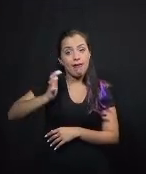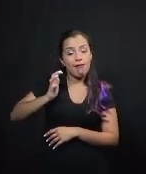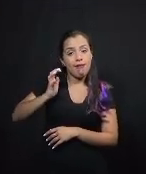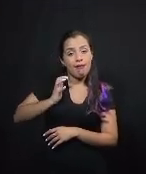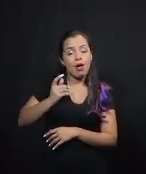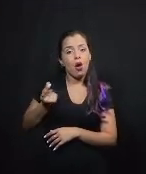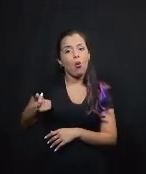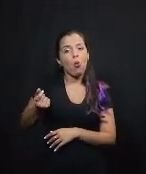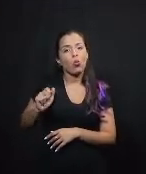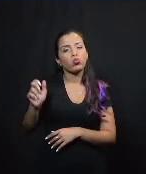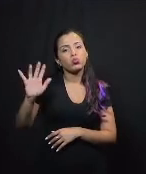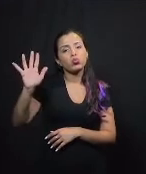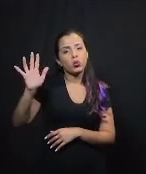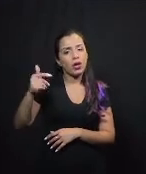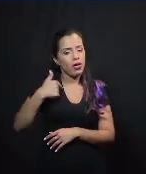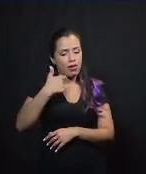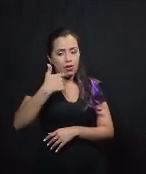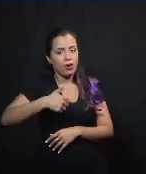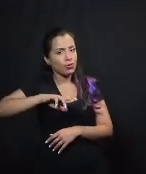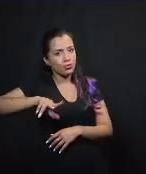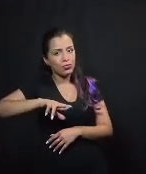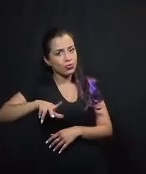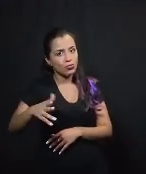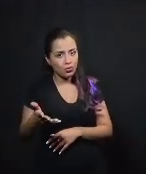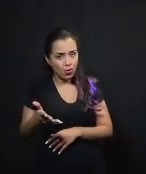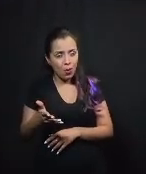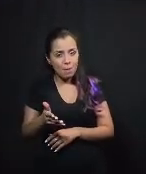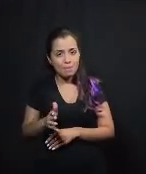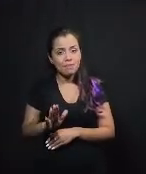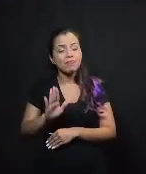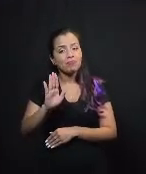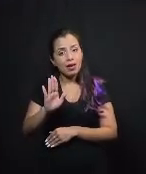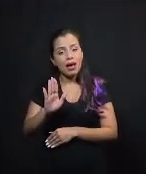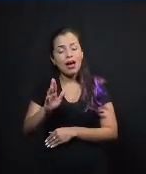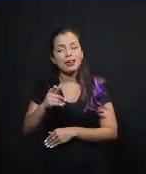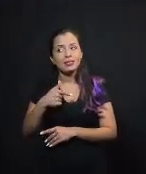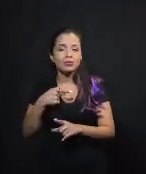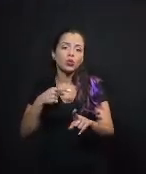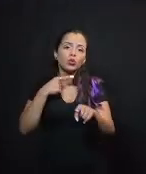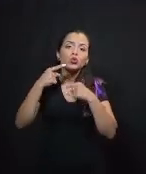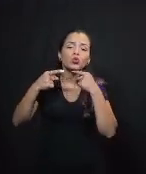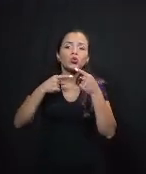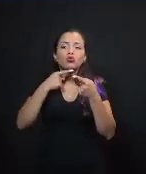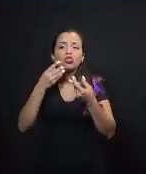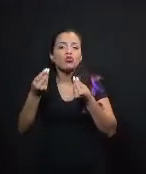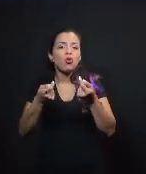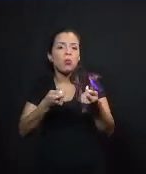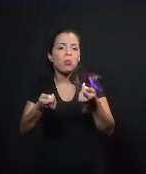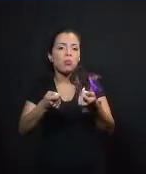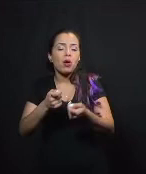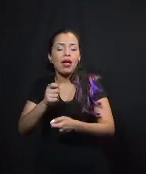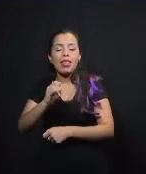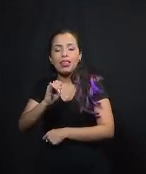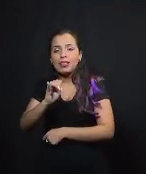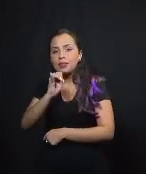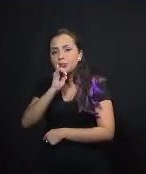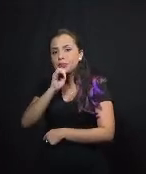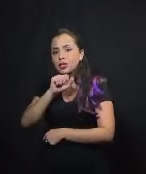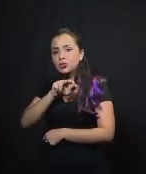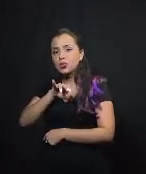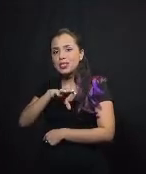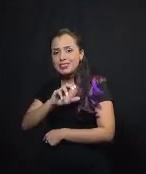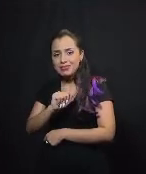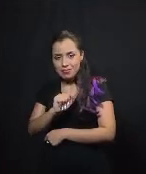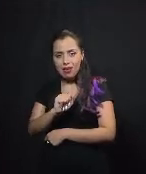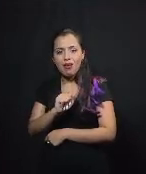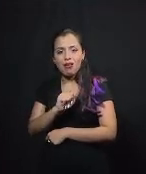dos nossos bilionários. Aí eu acho que eu tenho dúvidas, né? Acho que a Suíça tentou instituir